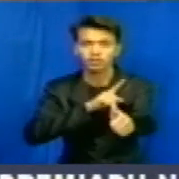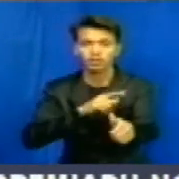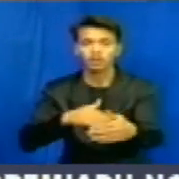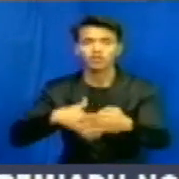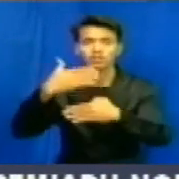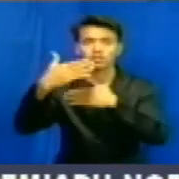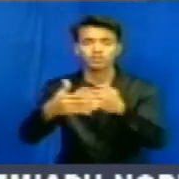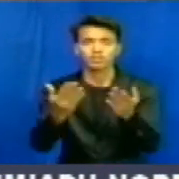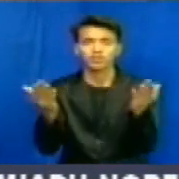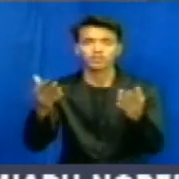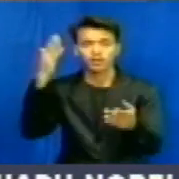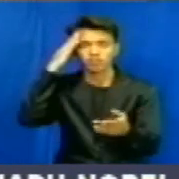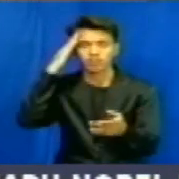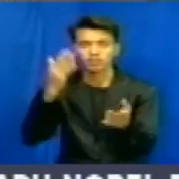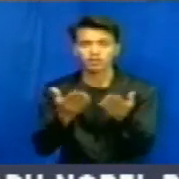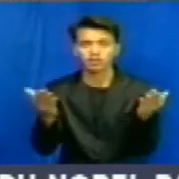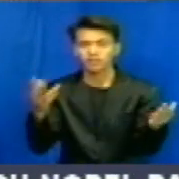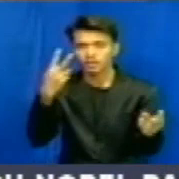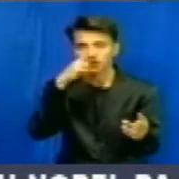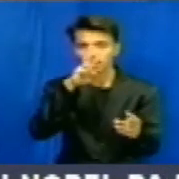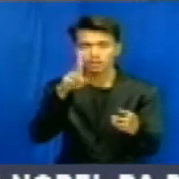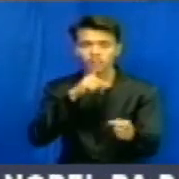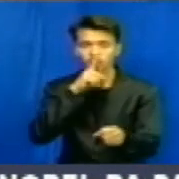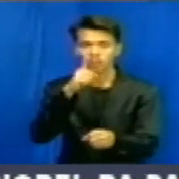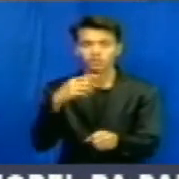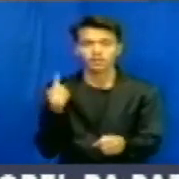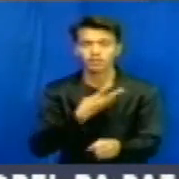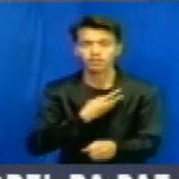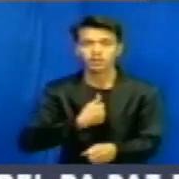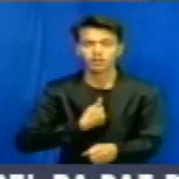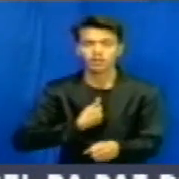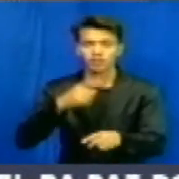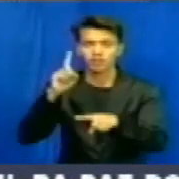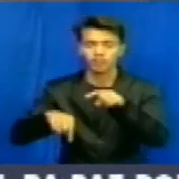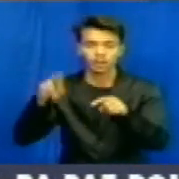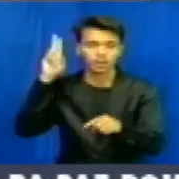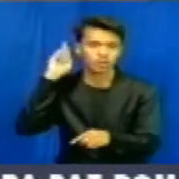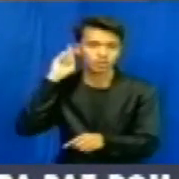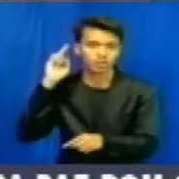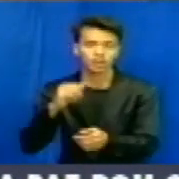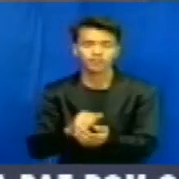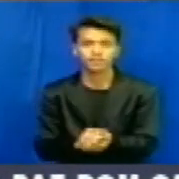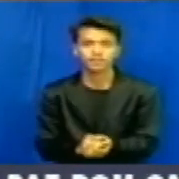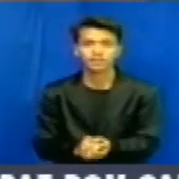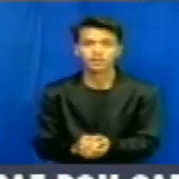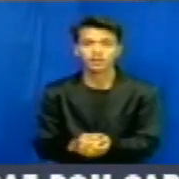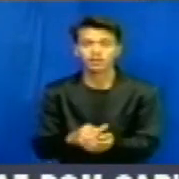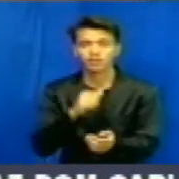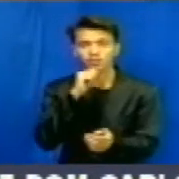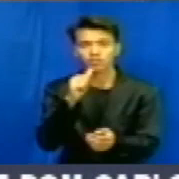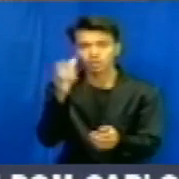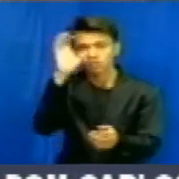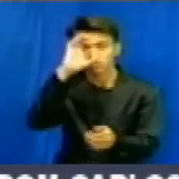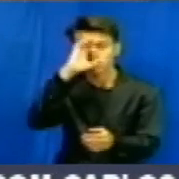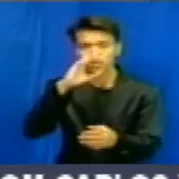hakat bahin nebe persija tu hateni dan eno identifika lolos kita ni an. Lawe leita rona det, harai det, mewe ita lakoy atu buka tuiri dan